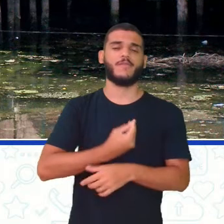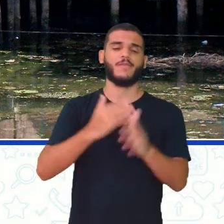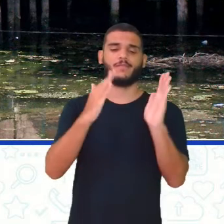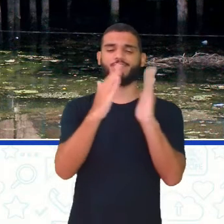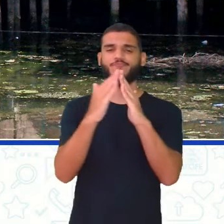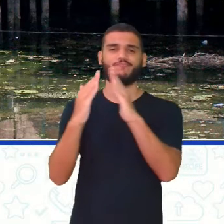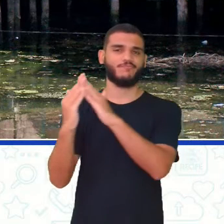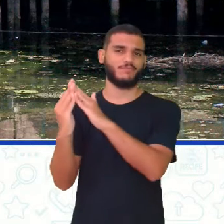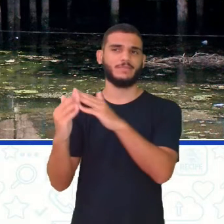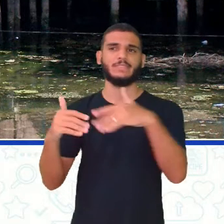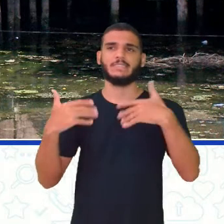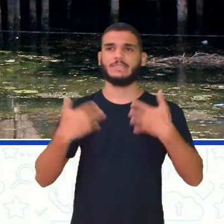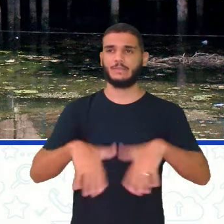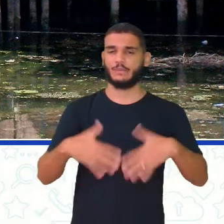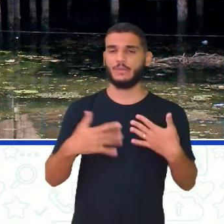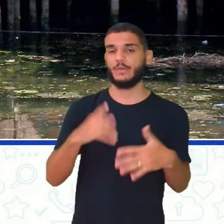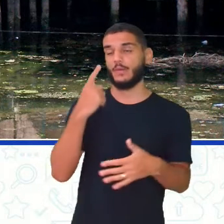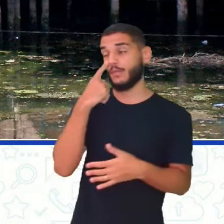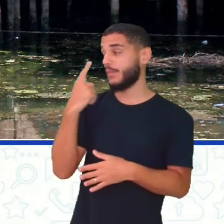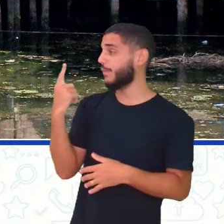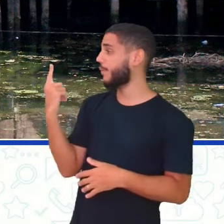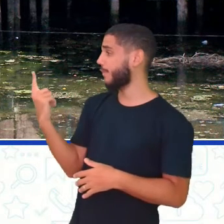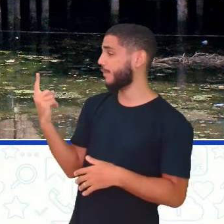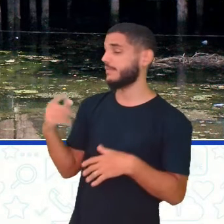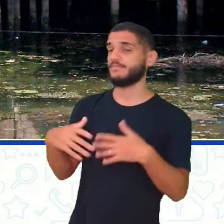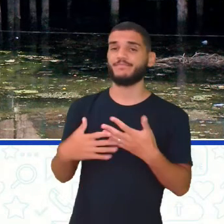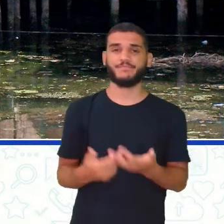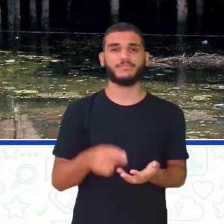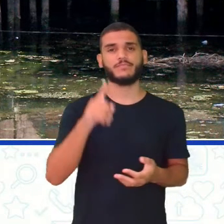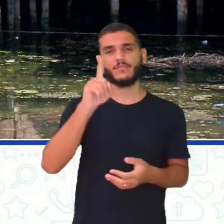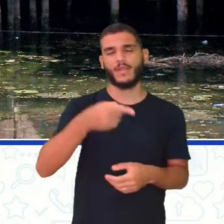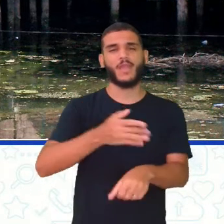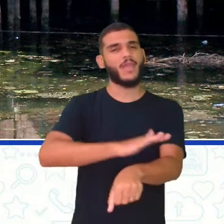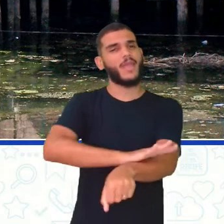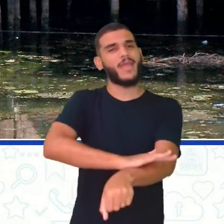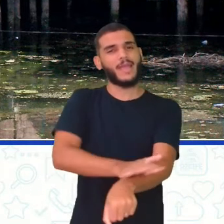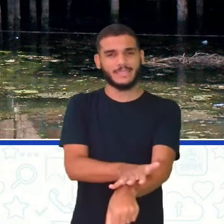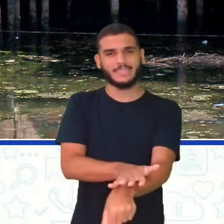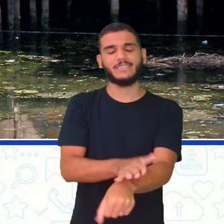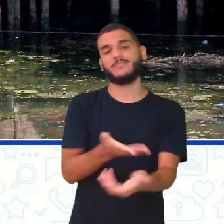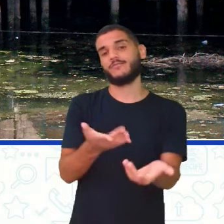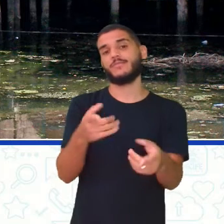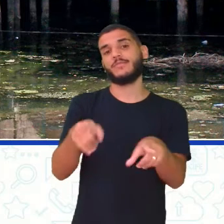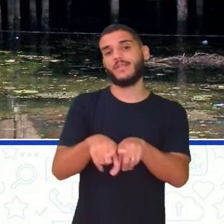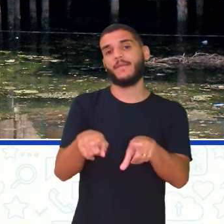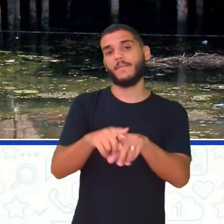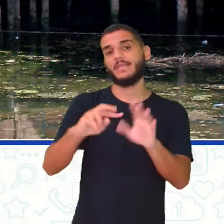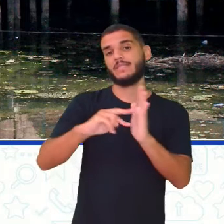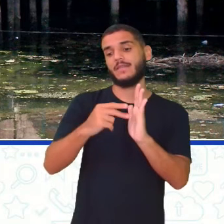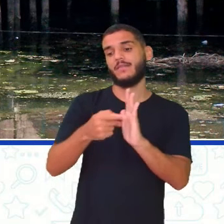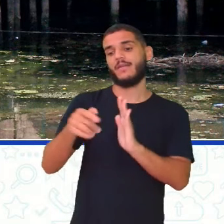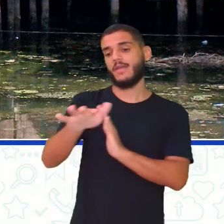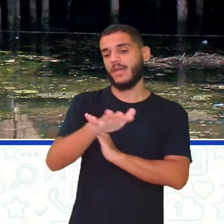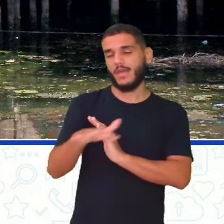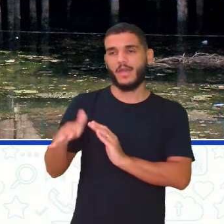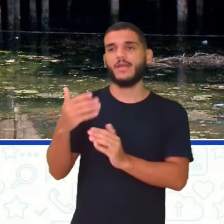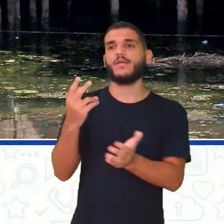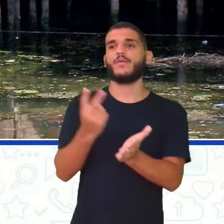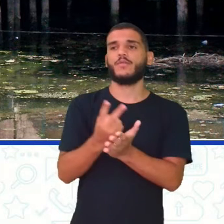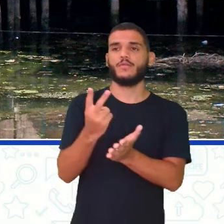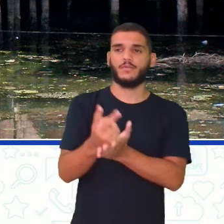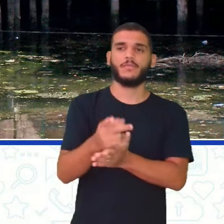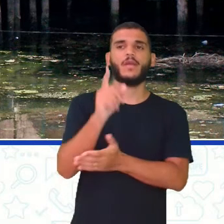rio, tá certo? Então, existe uma forma de racismo que também abrange questões territoriais. E aí a gente continua.